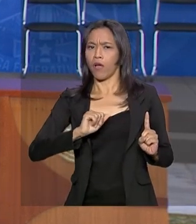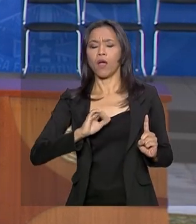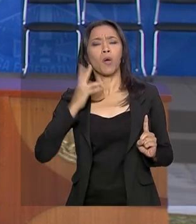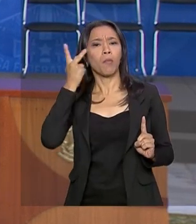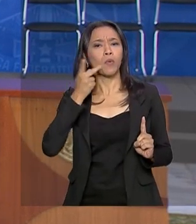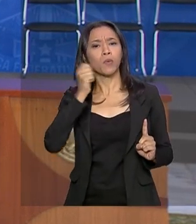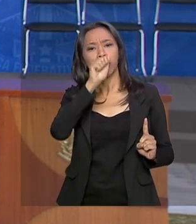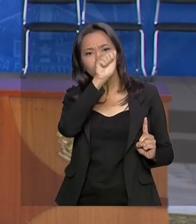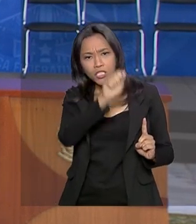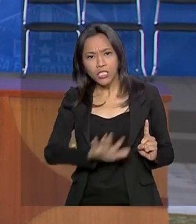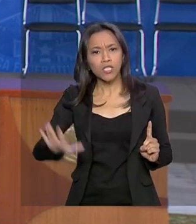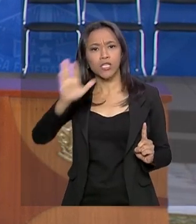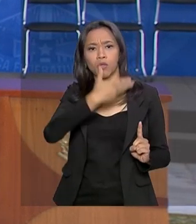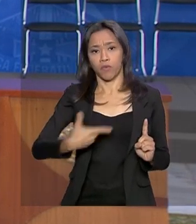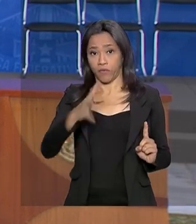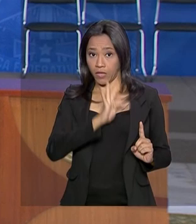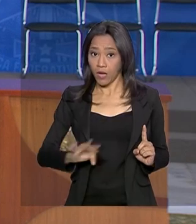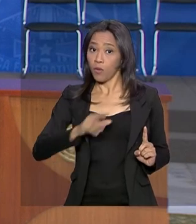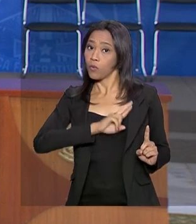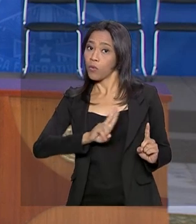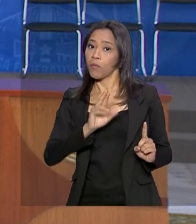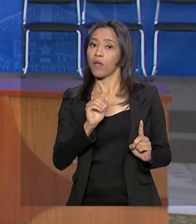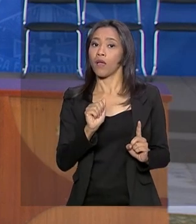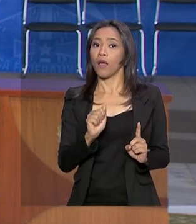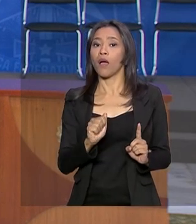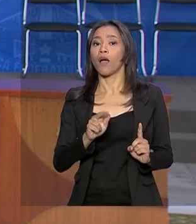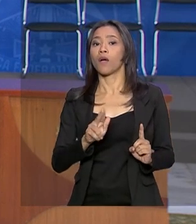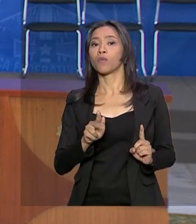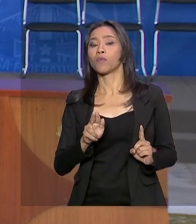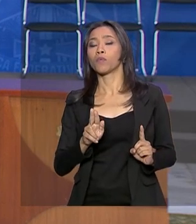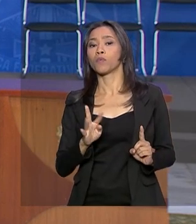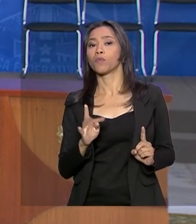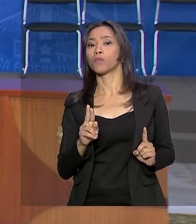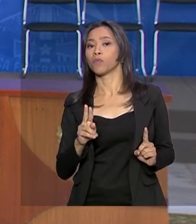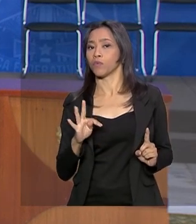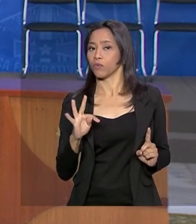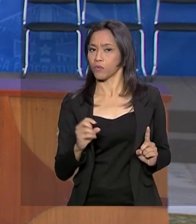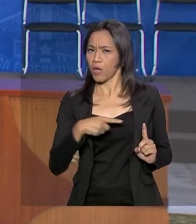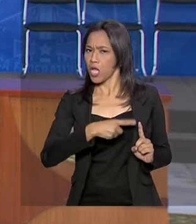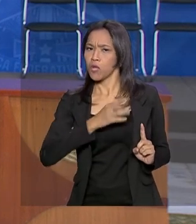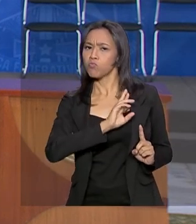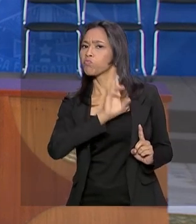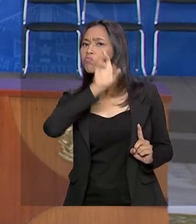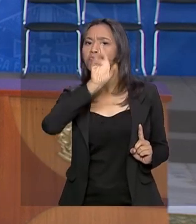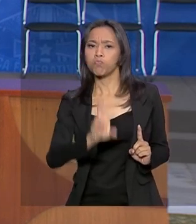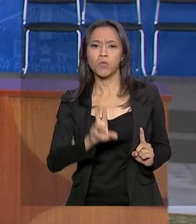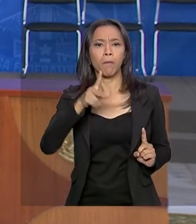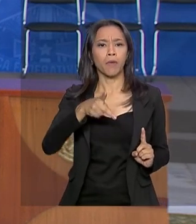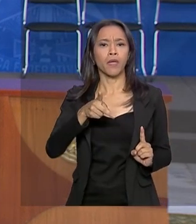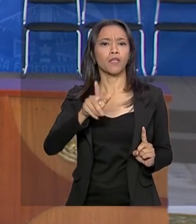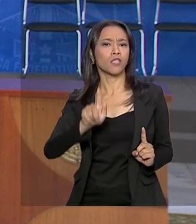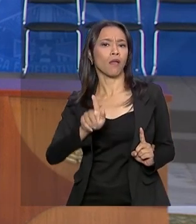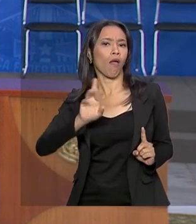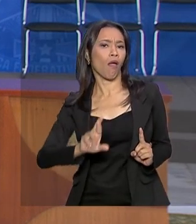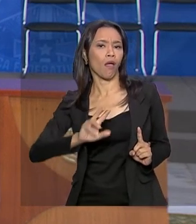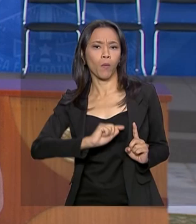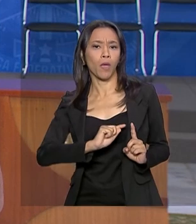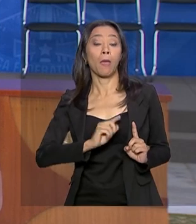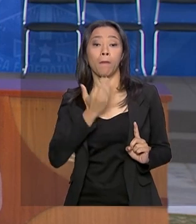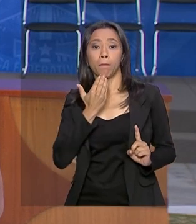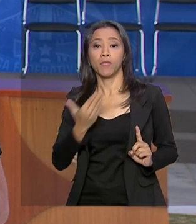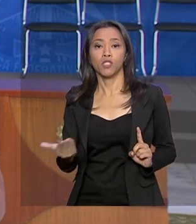dois anos. E entre as atribuições da Procuradoria-Geral da República, está de encaminhar pedidos de